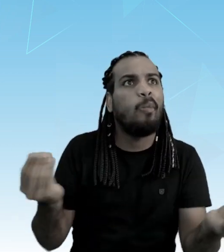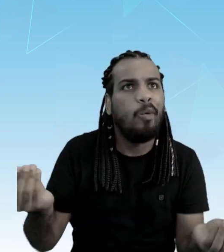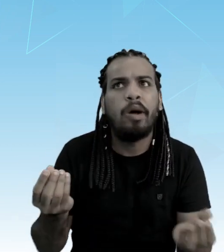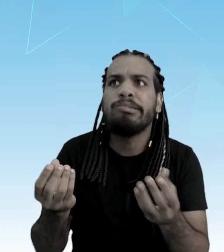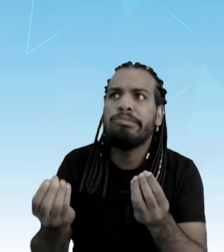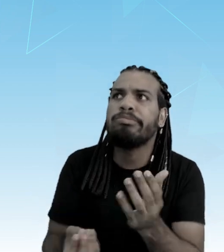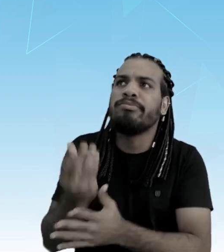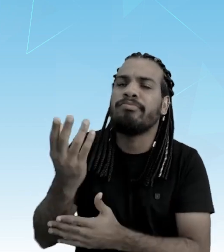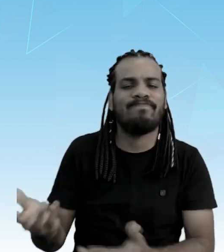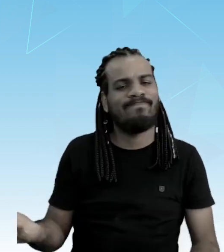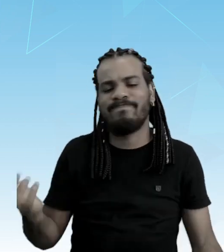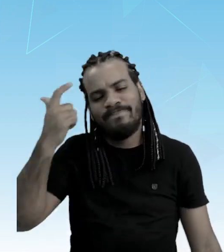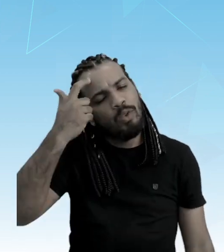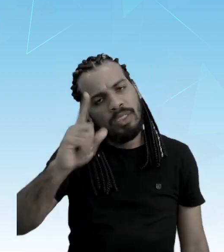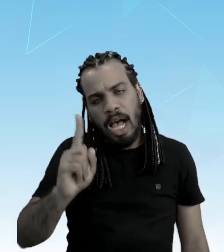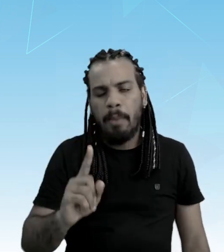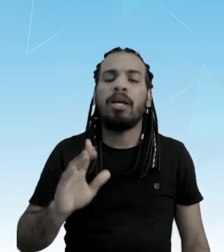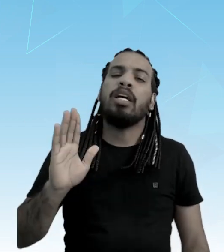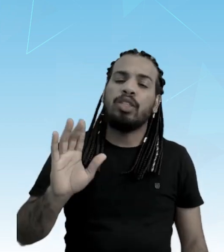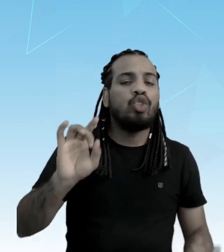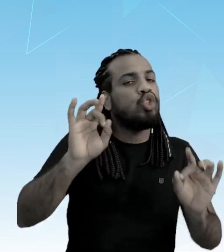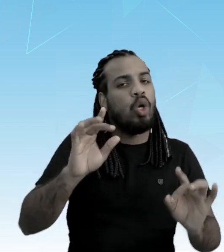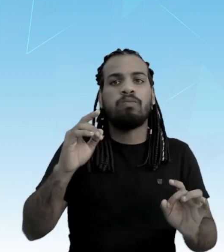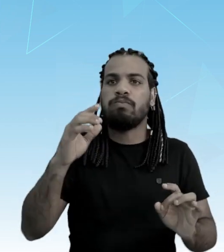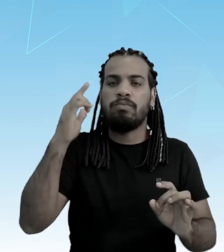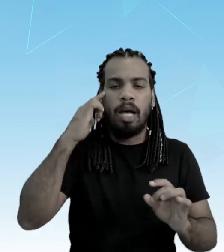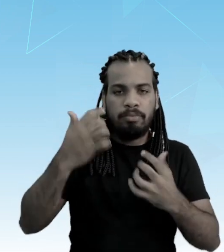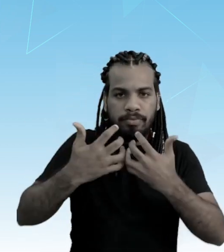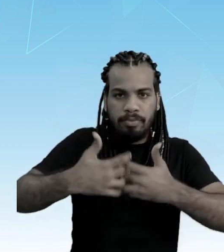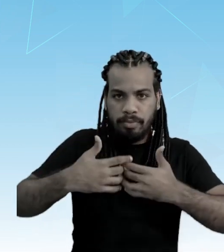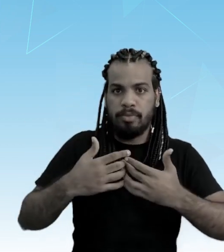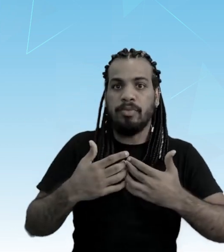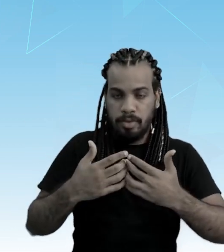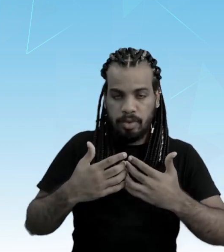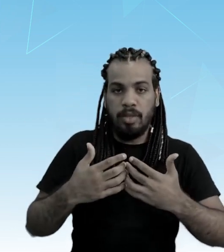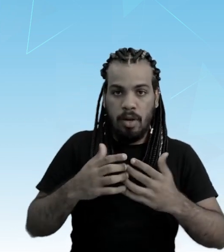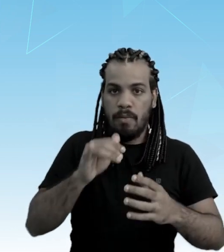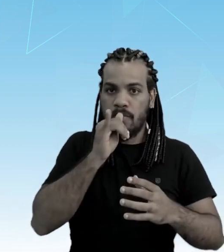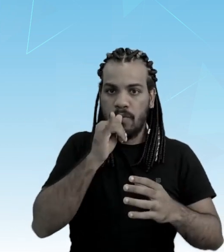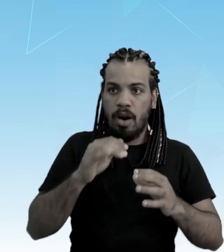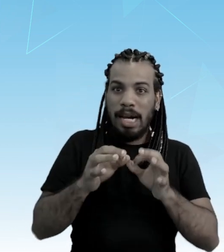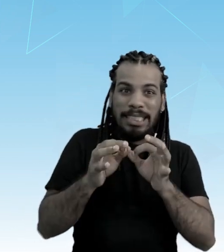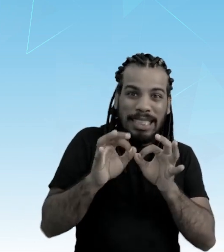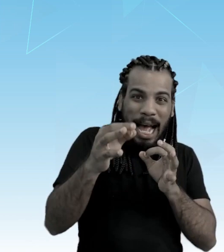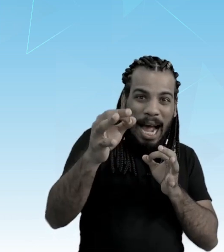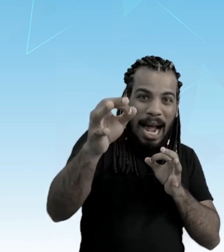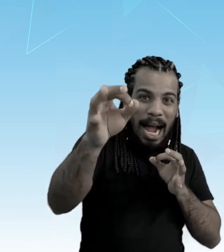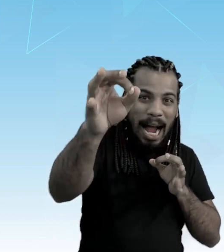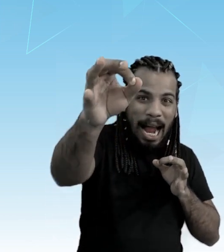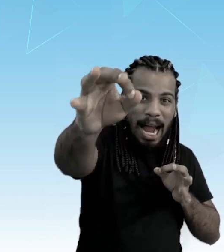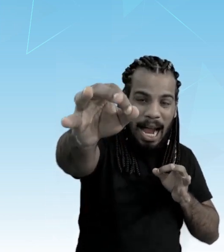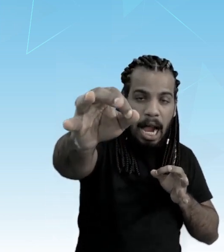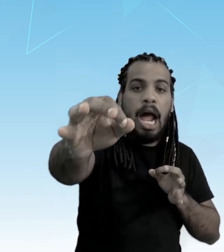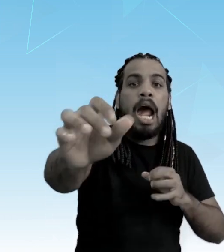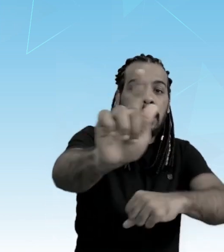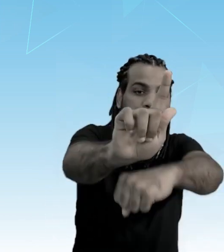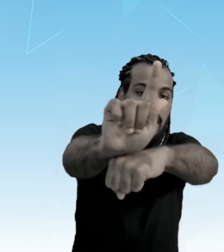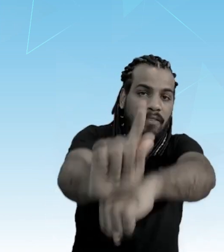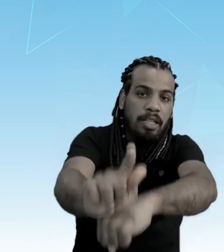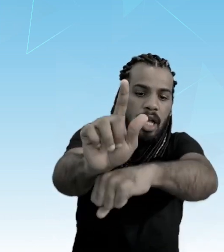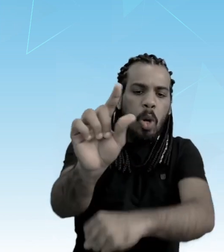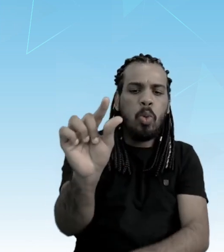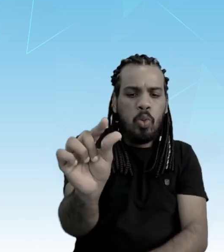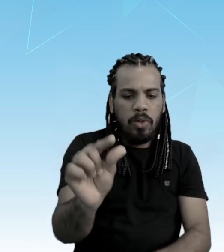Somente entendemos o seu funcionamento. Quanto mais distante estiverem os corpos, menor será a força